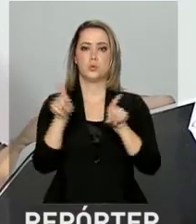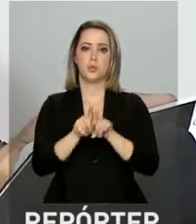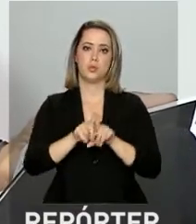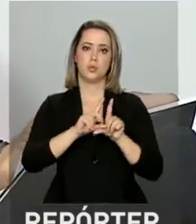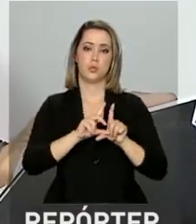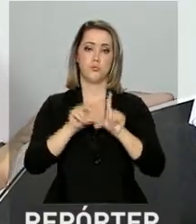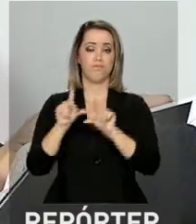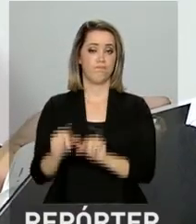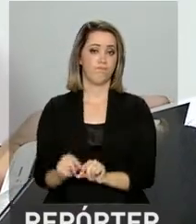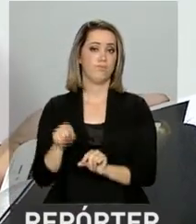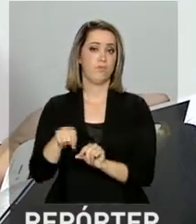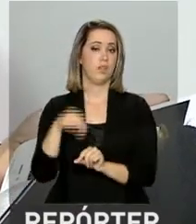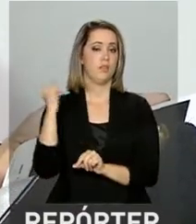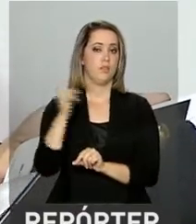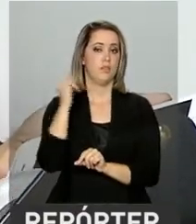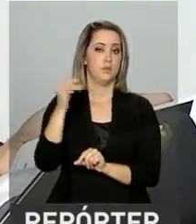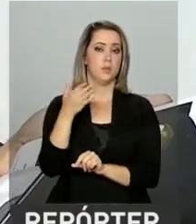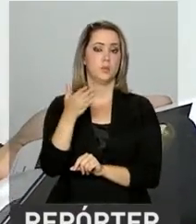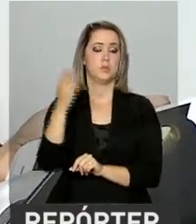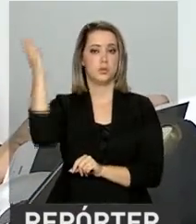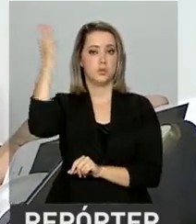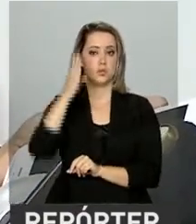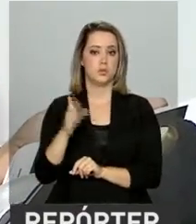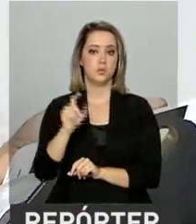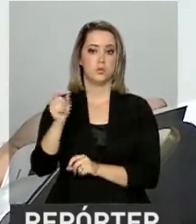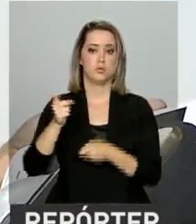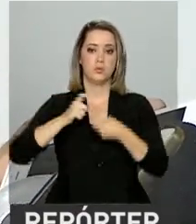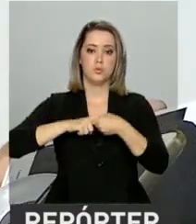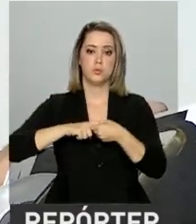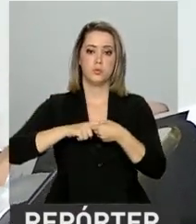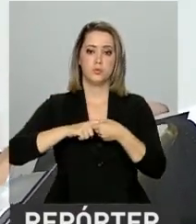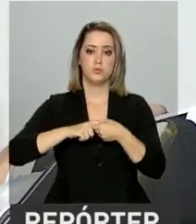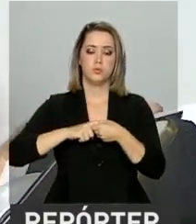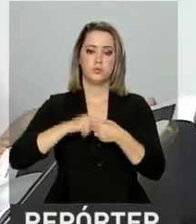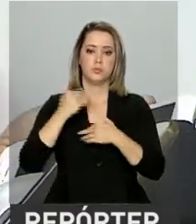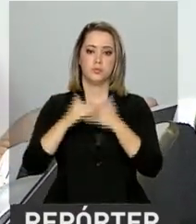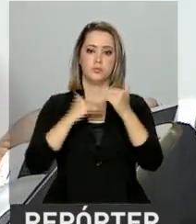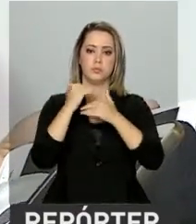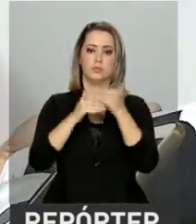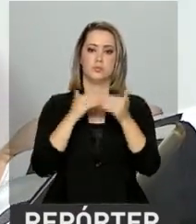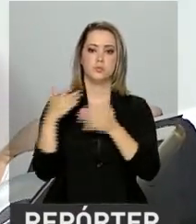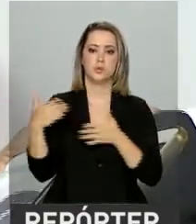e o importante é que o Brasil voltou a andar na direção certa.